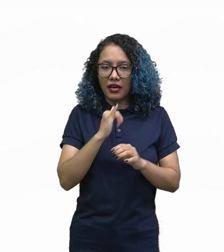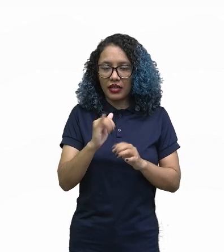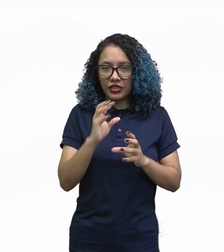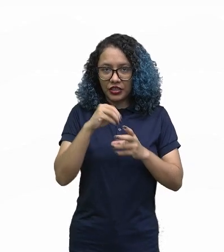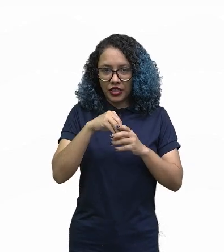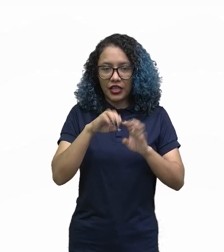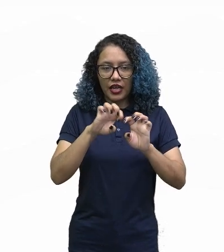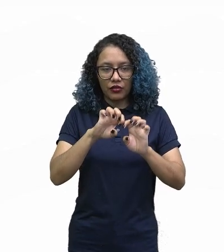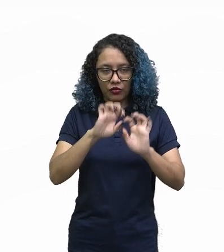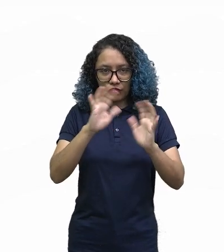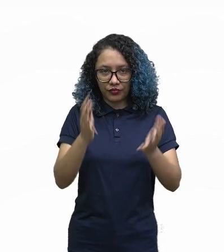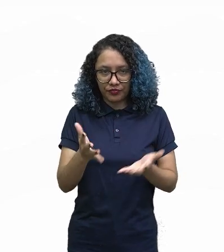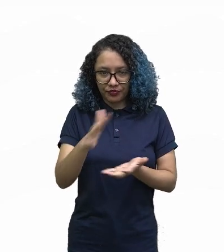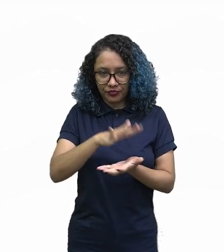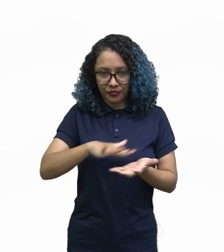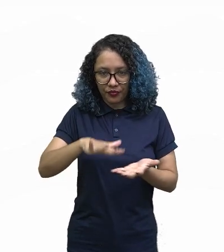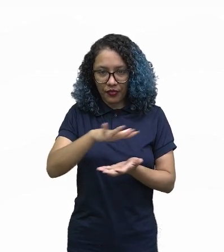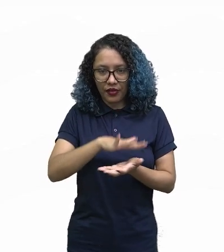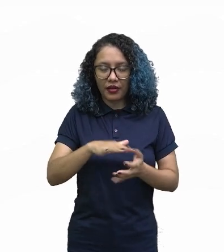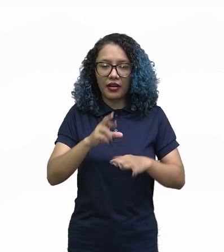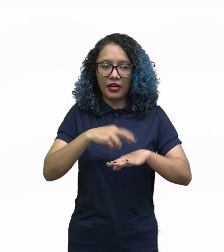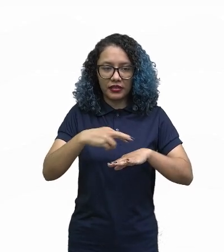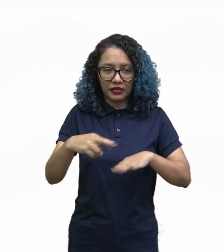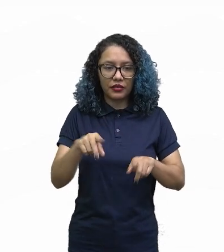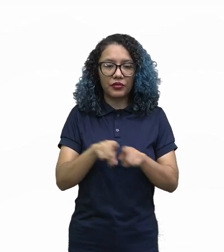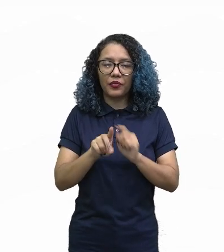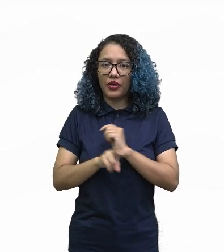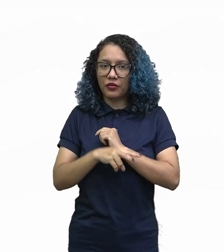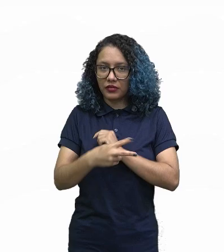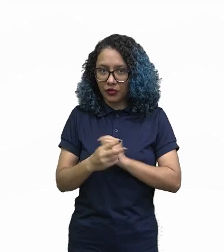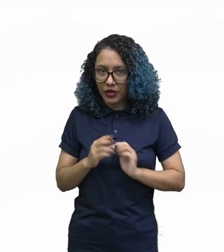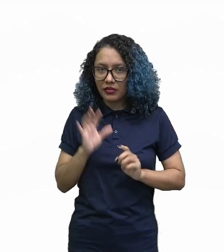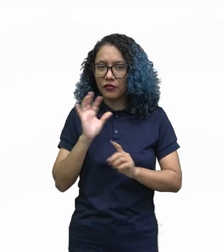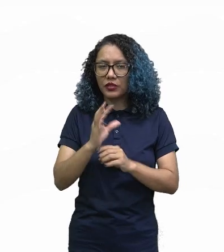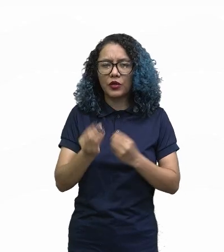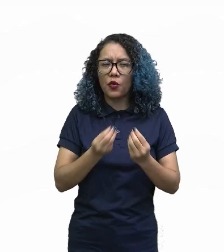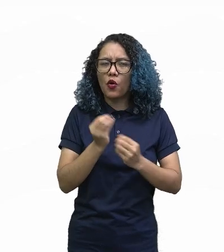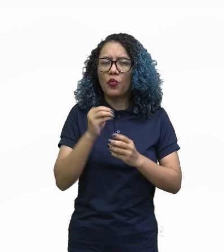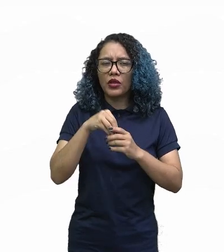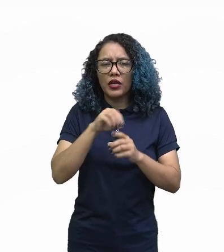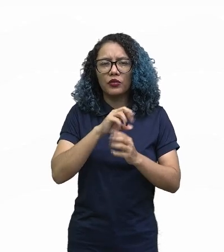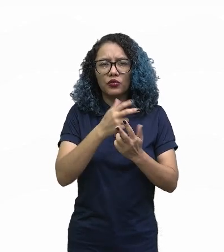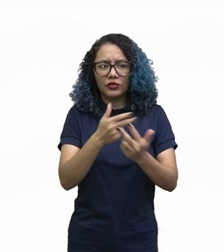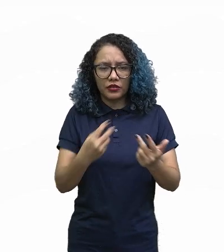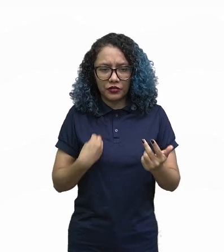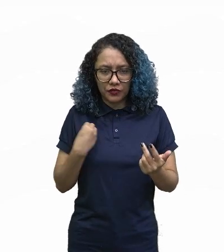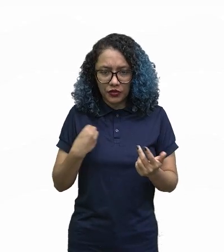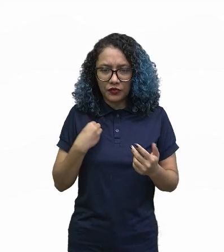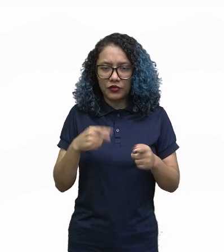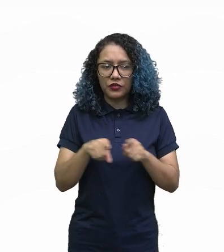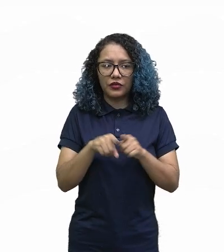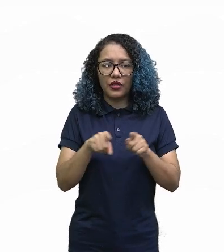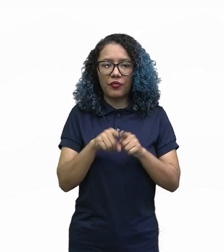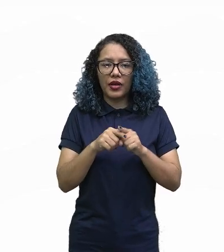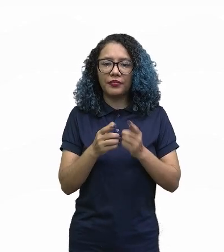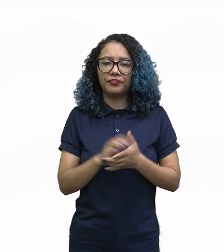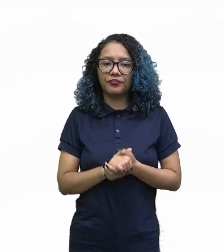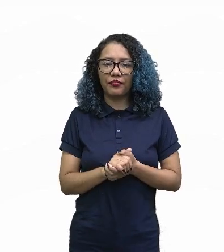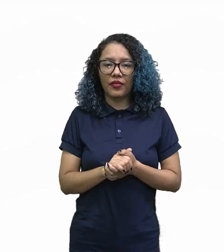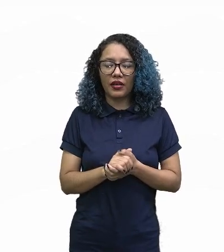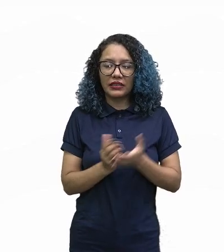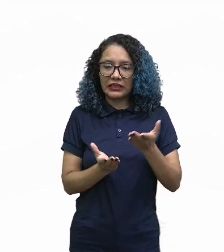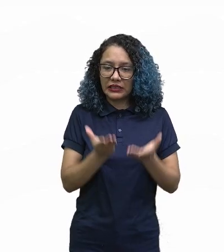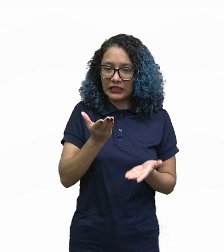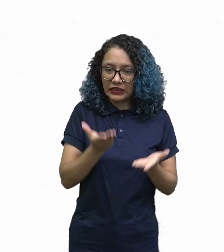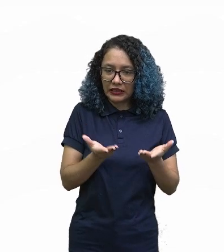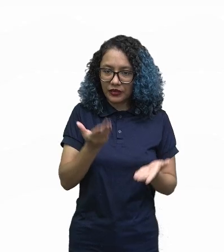matéria e de energia nos ecossistemas, radiações e seus efeitos em seres vivos, desequilíbrio em